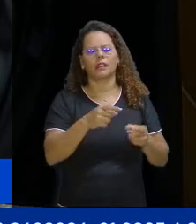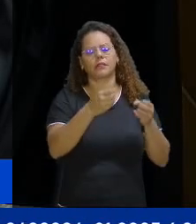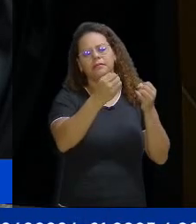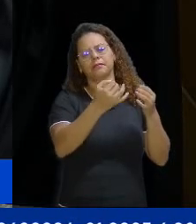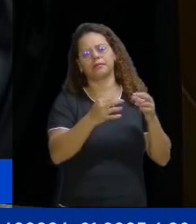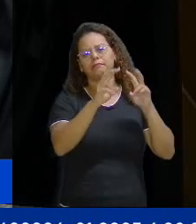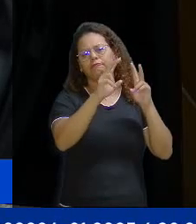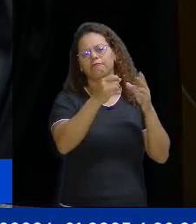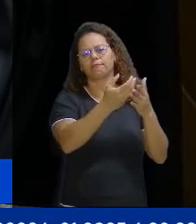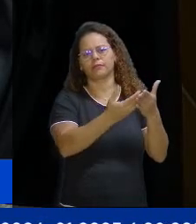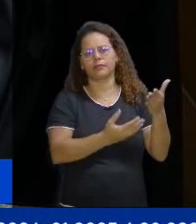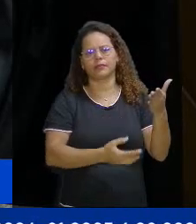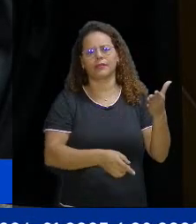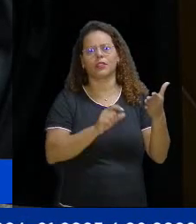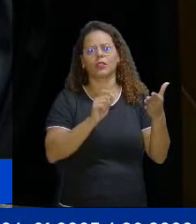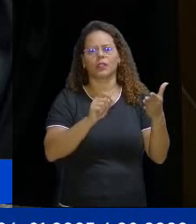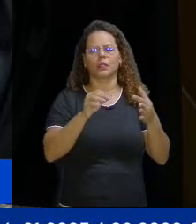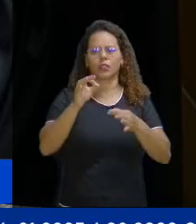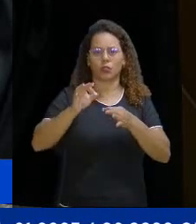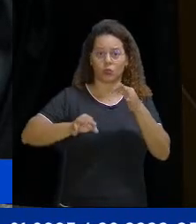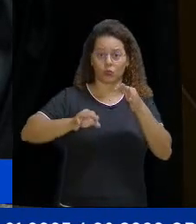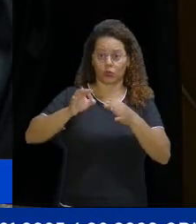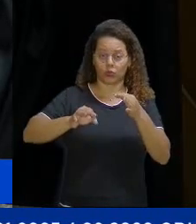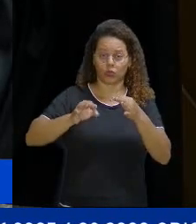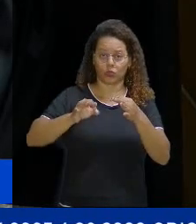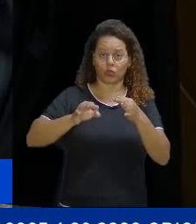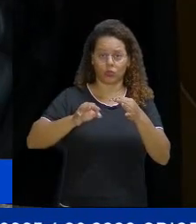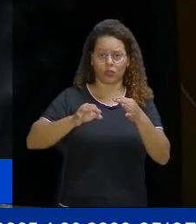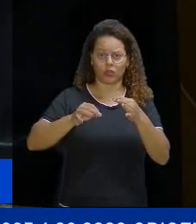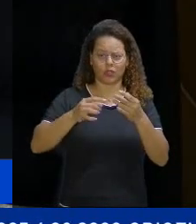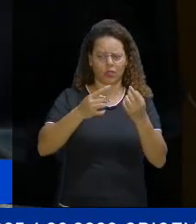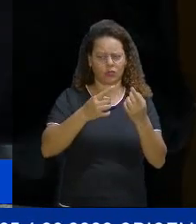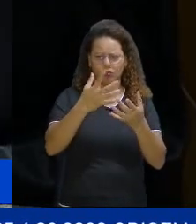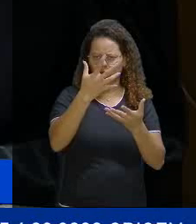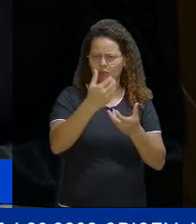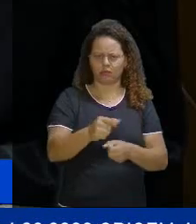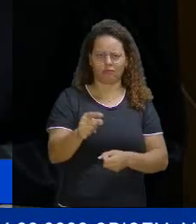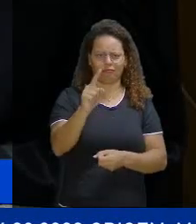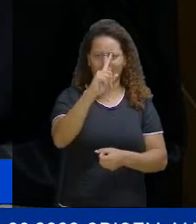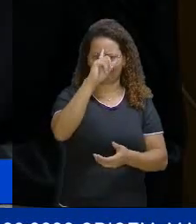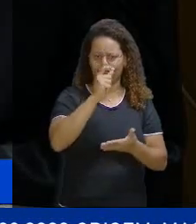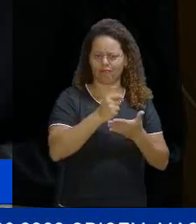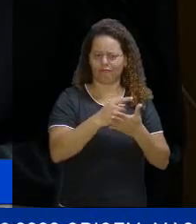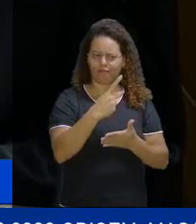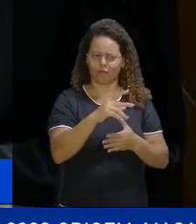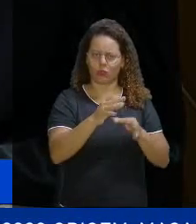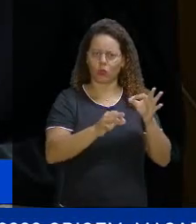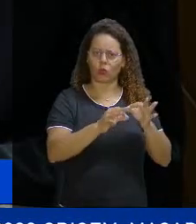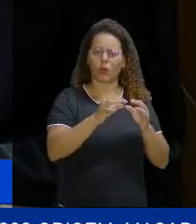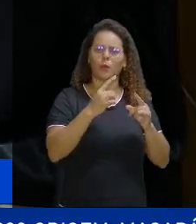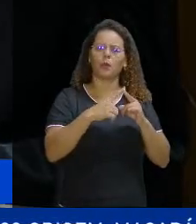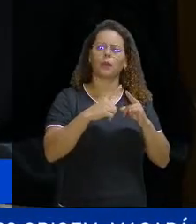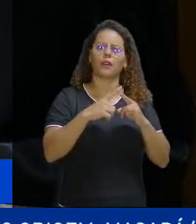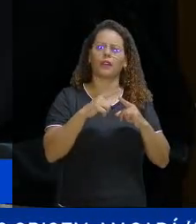combater decisão do juiz da zona eleitoral que apenas